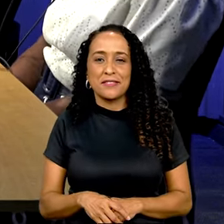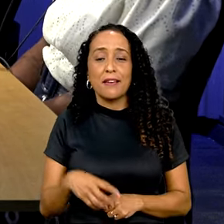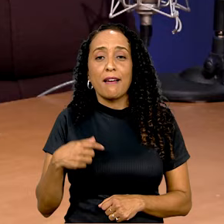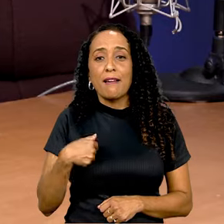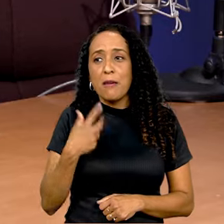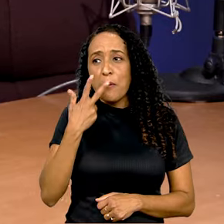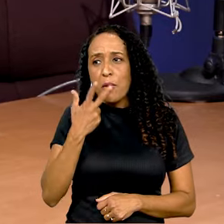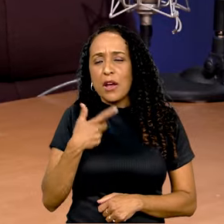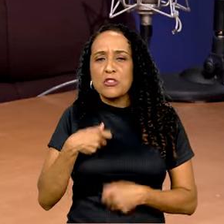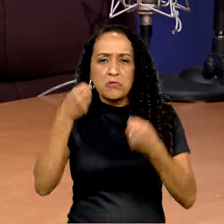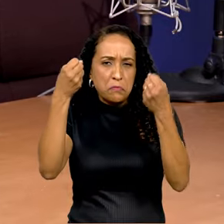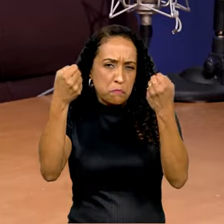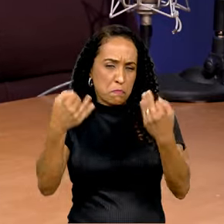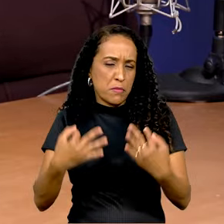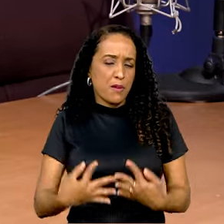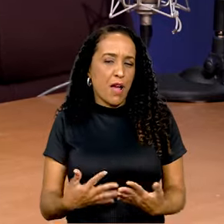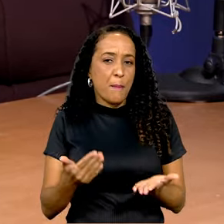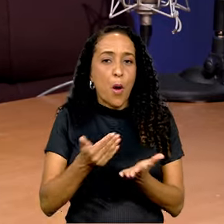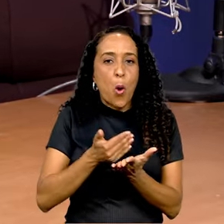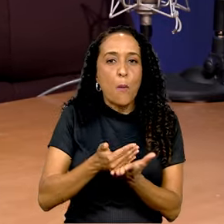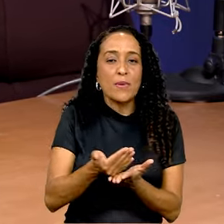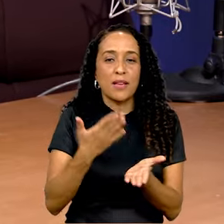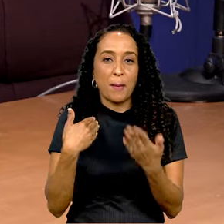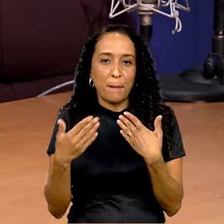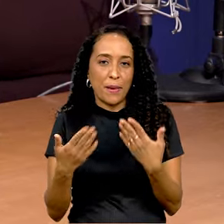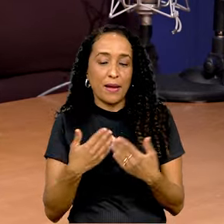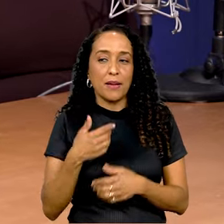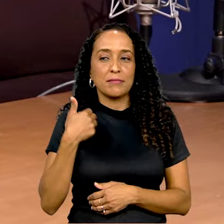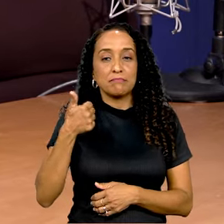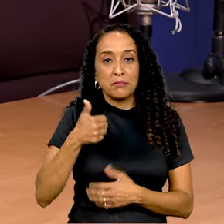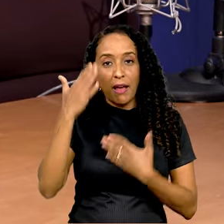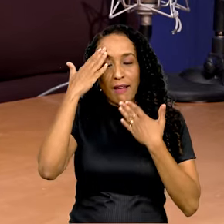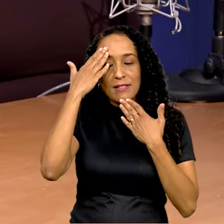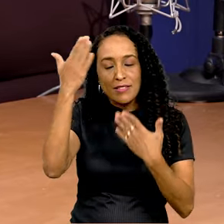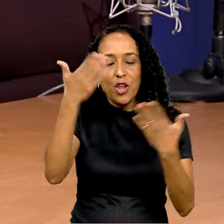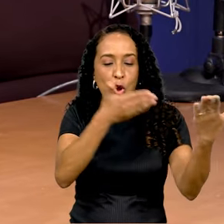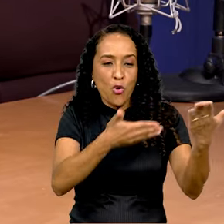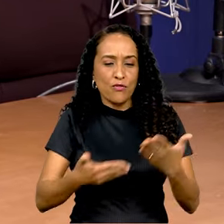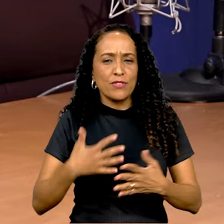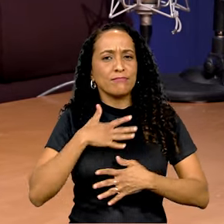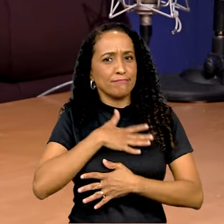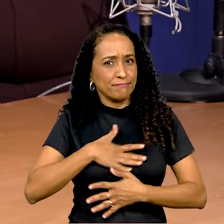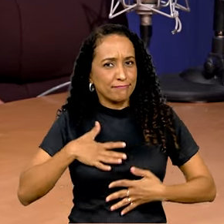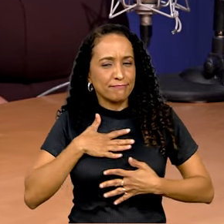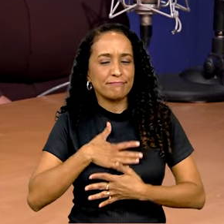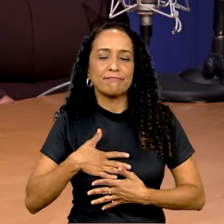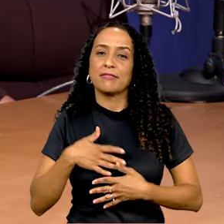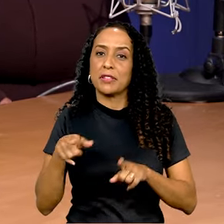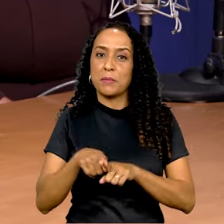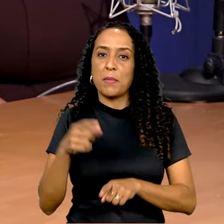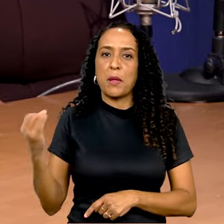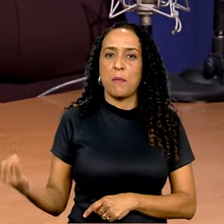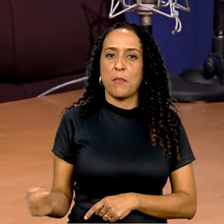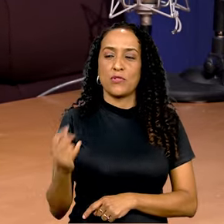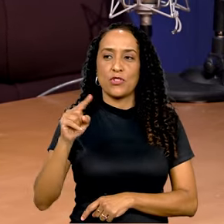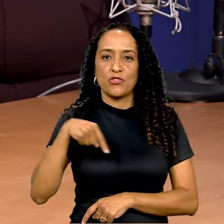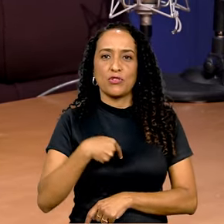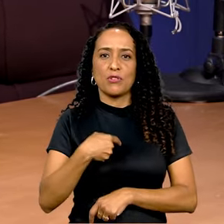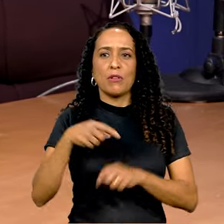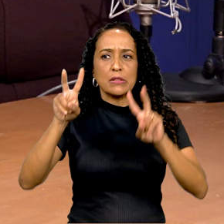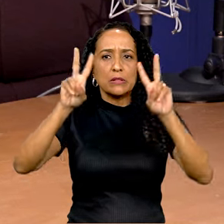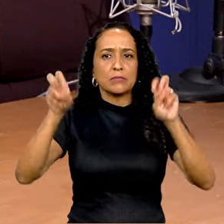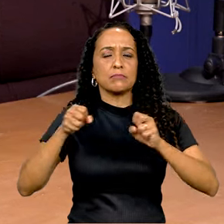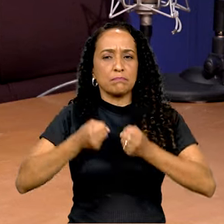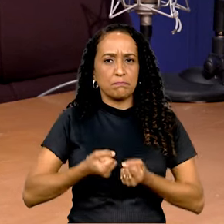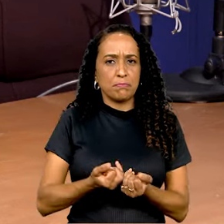acho que eu vou fazer algumas considerações aqui para começar nosso bate-papo primeiro Agradecer o convite é um prazer aqui e a importância da gente levar esse